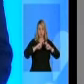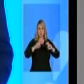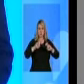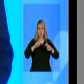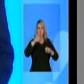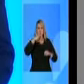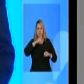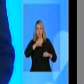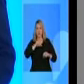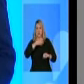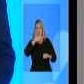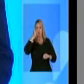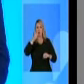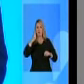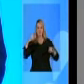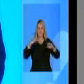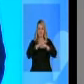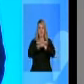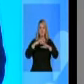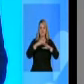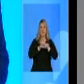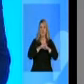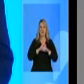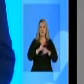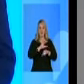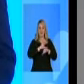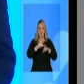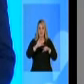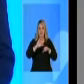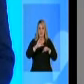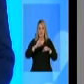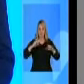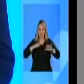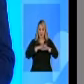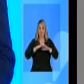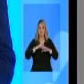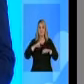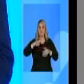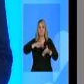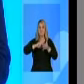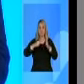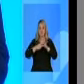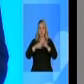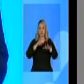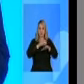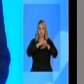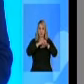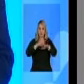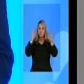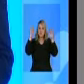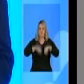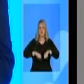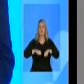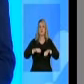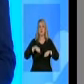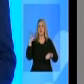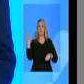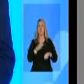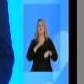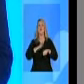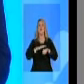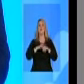possa melhorar a circulação. Investir em mobilidade é investir em transporte de alta capacidade e transporte de massa. É isso que nós